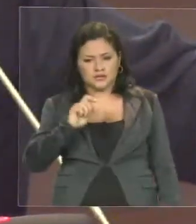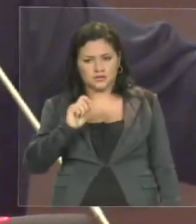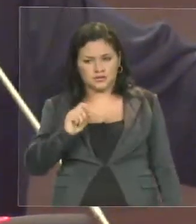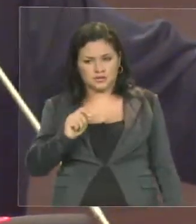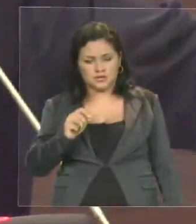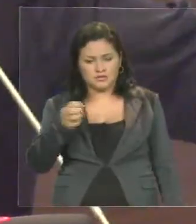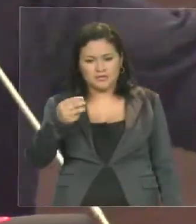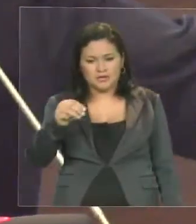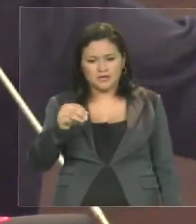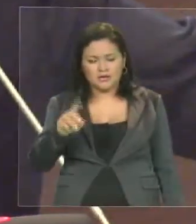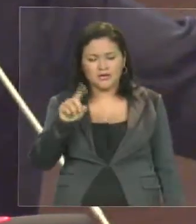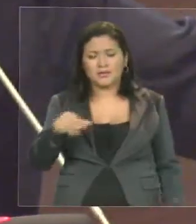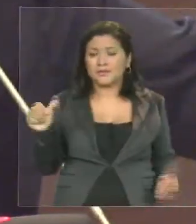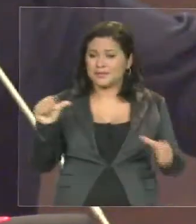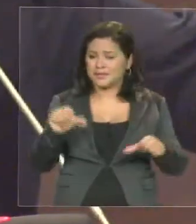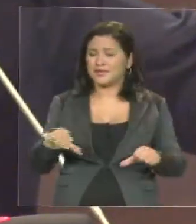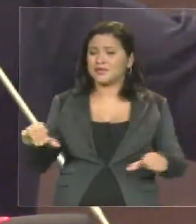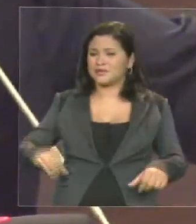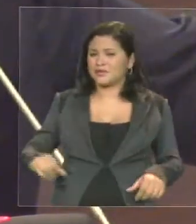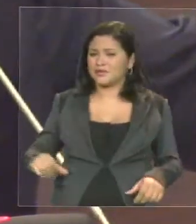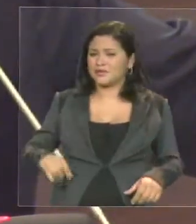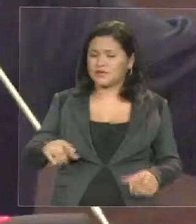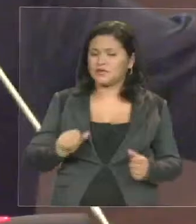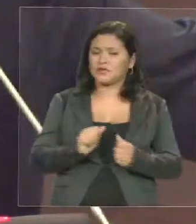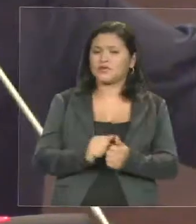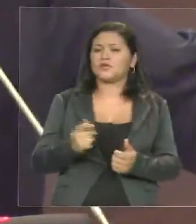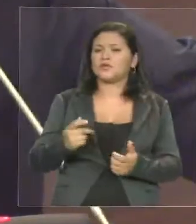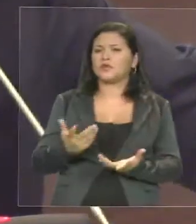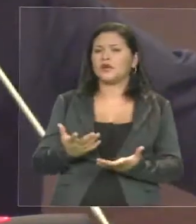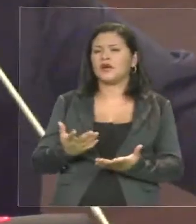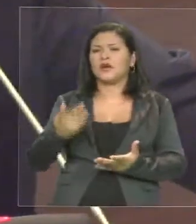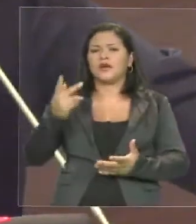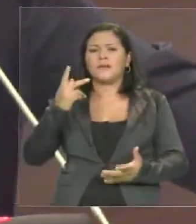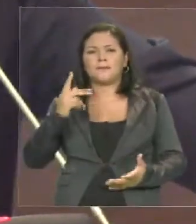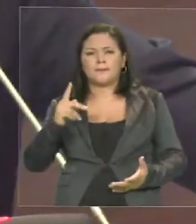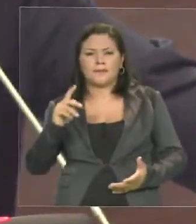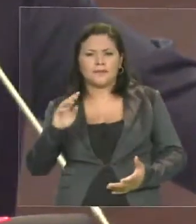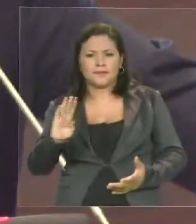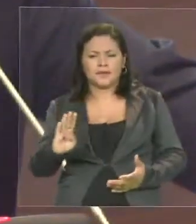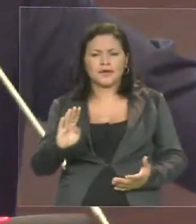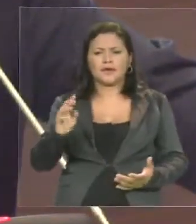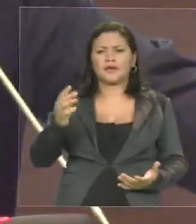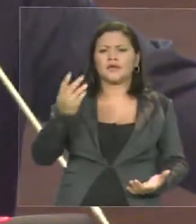prejudicados em relação a isso, junto com outros estados, como a Paraíba, o Ceará e a Bahia,